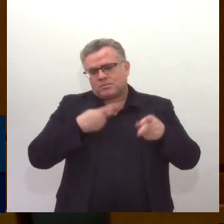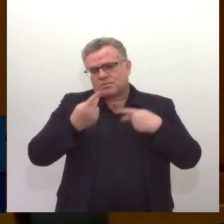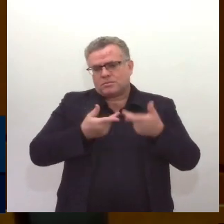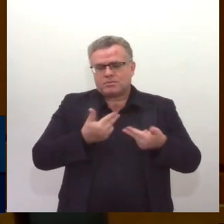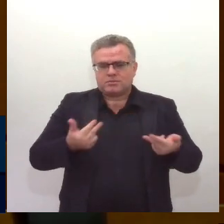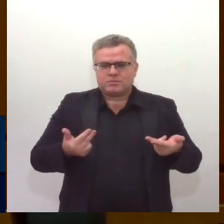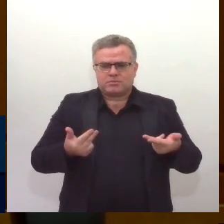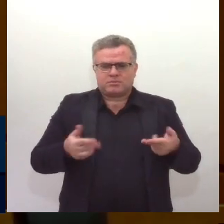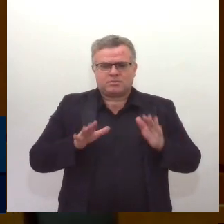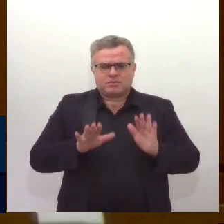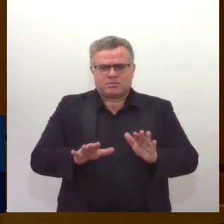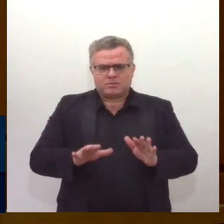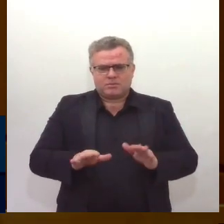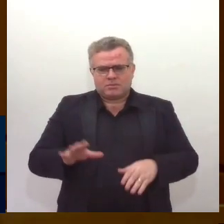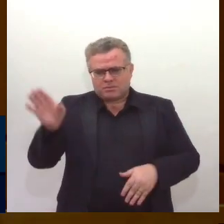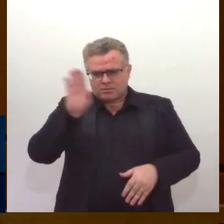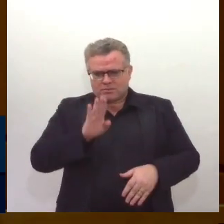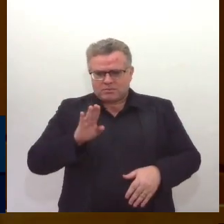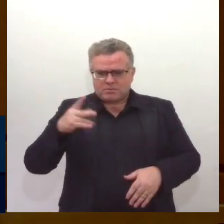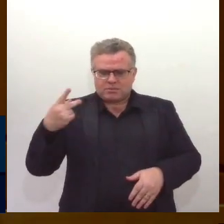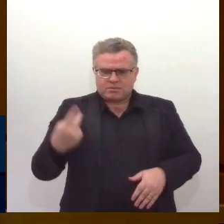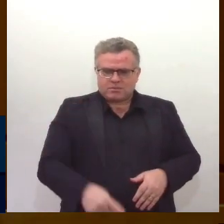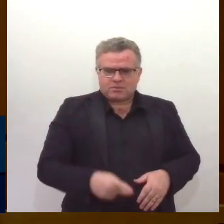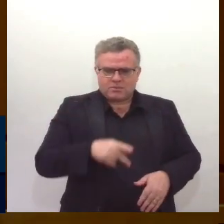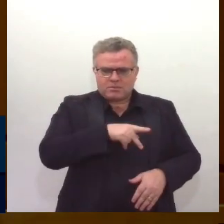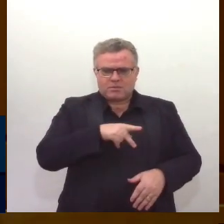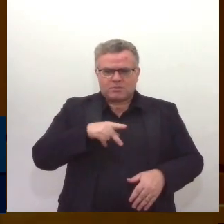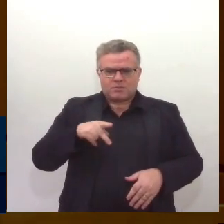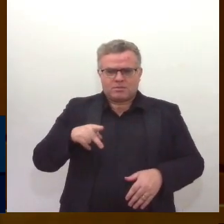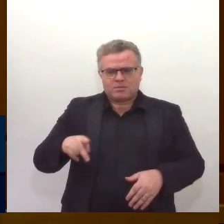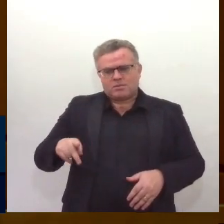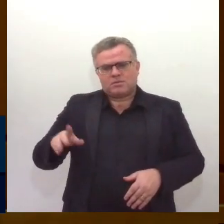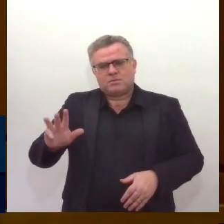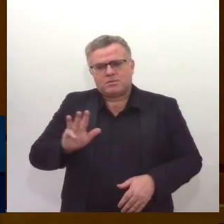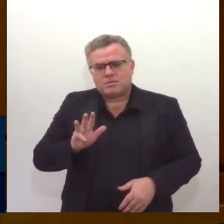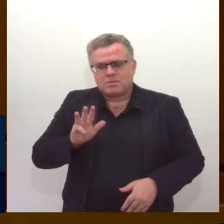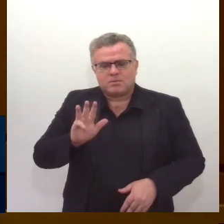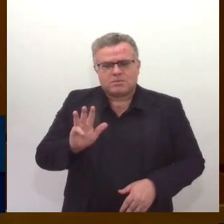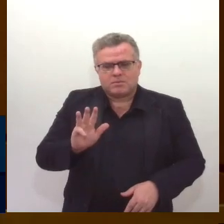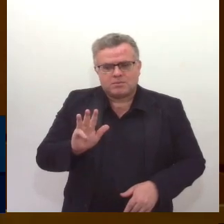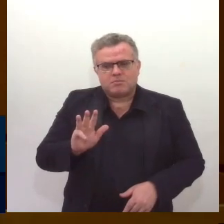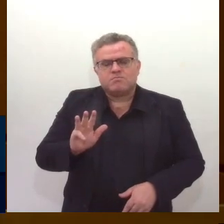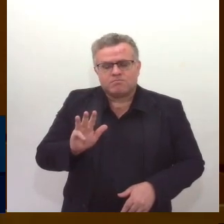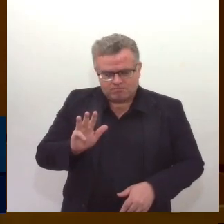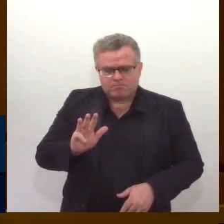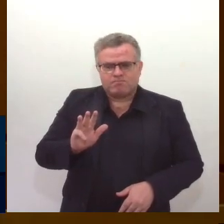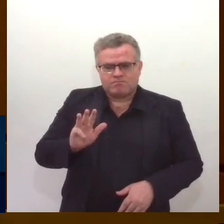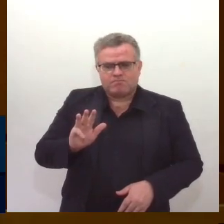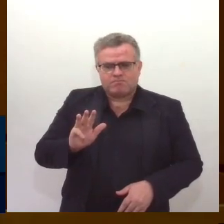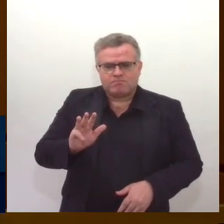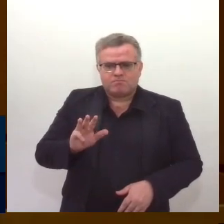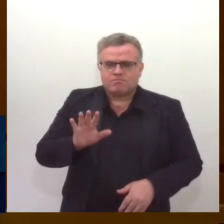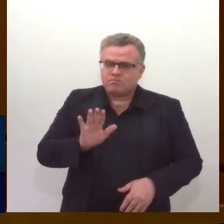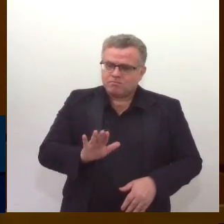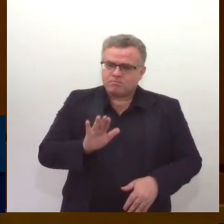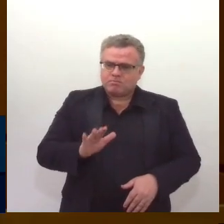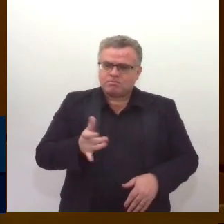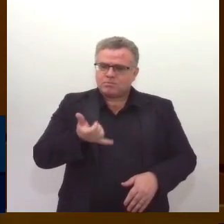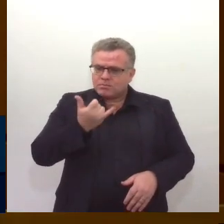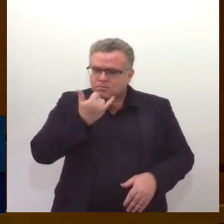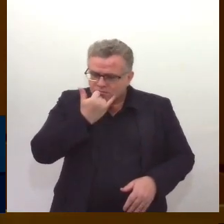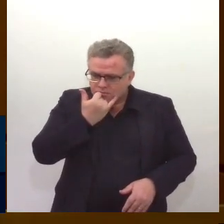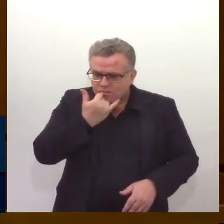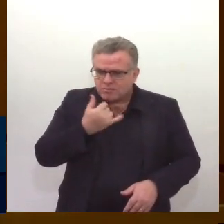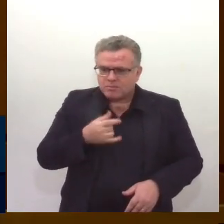nosso presidente Luiz Inácio Lula da Silva, e que, infelizmente, pessoas que